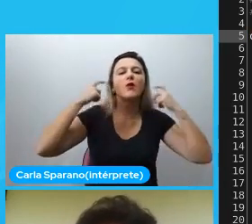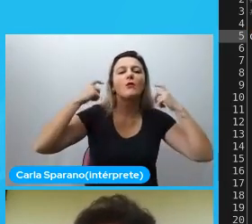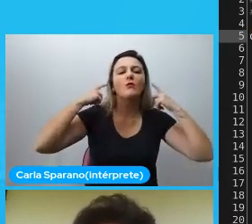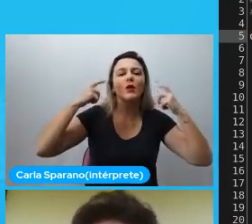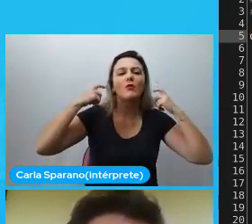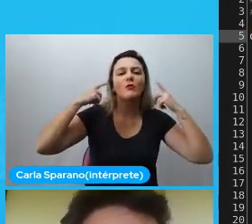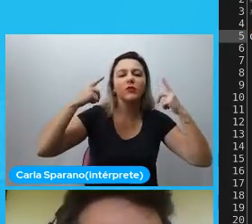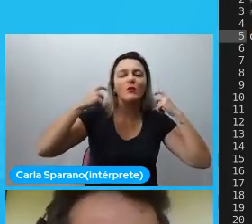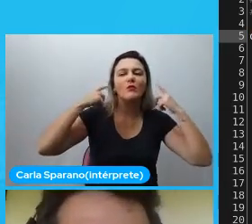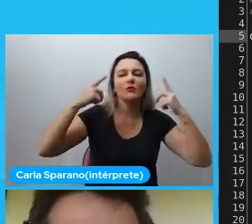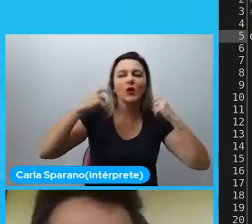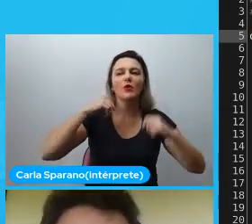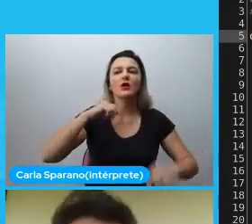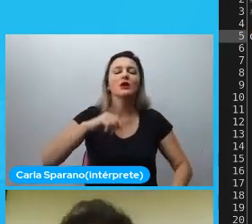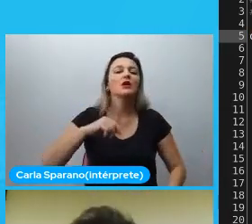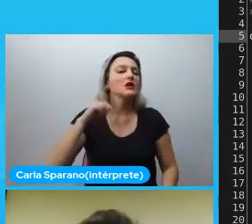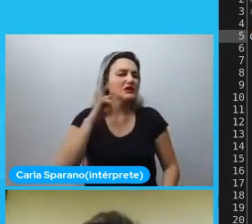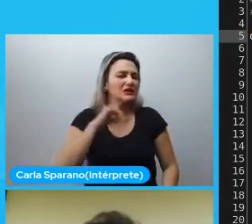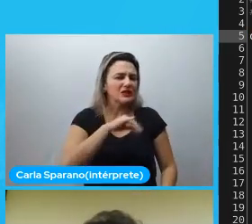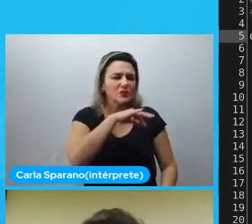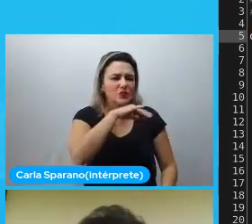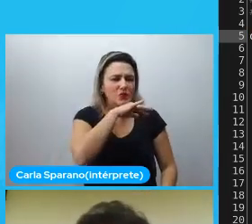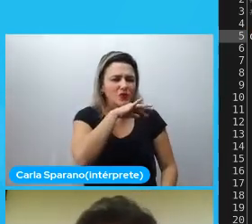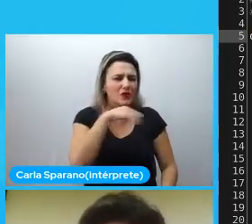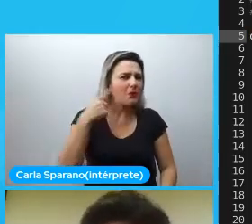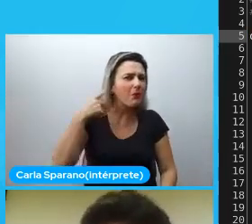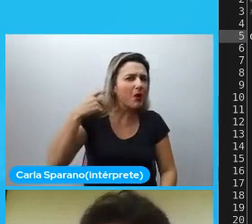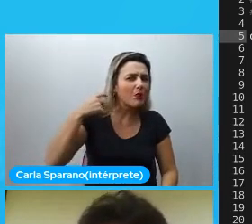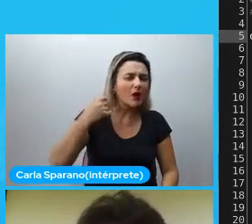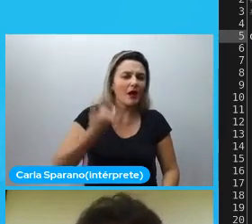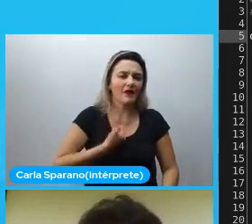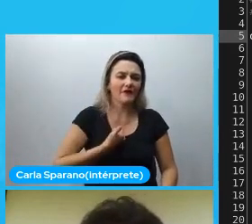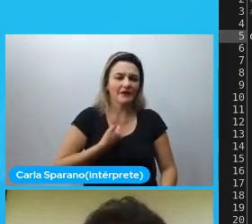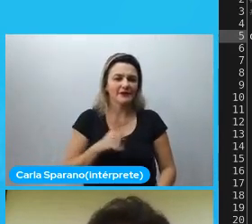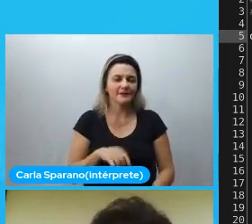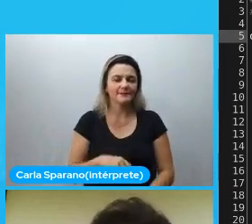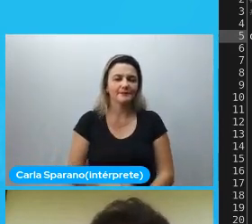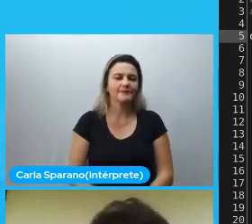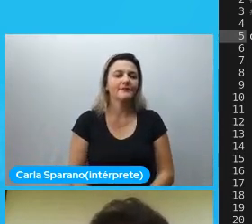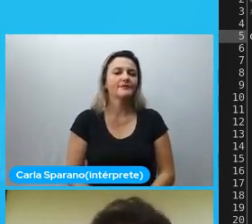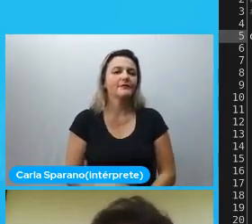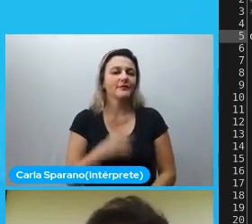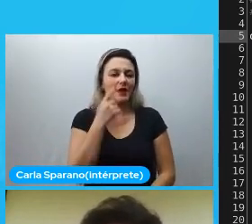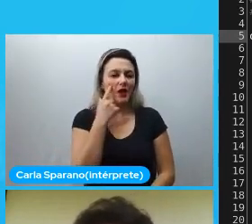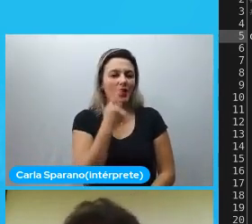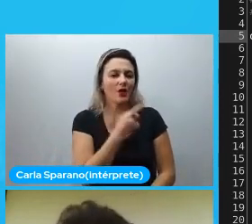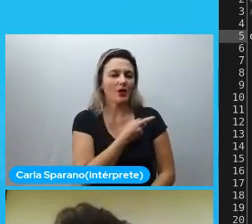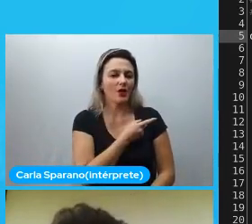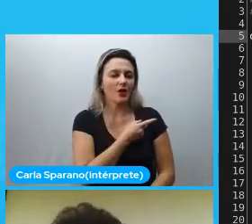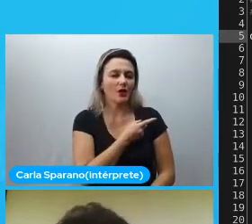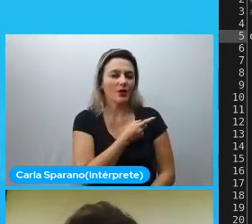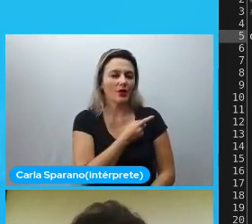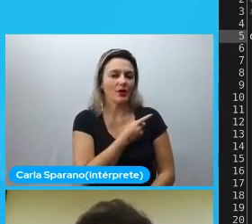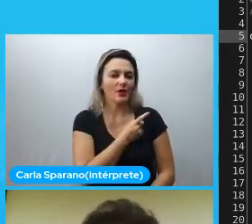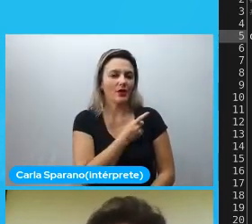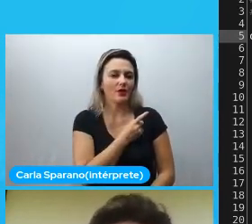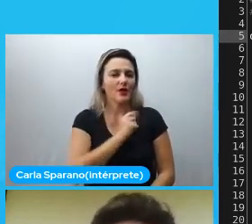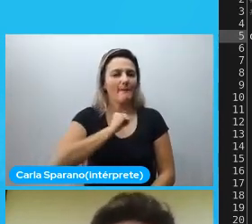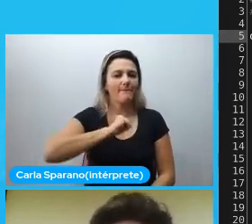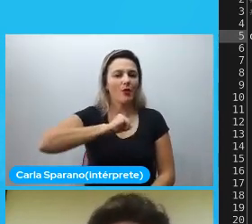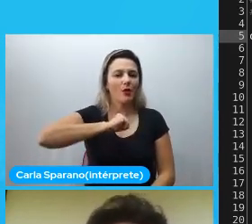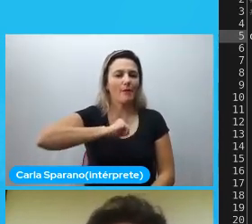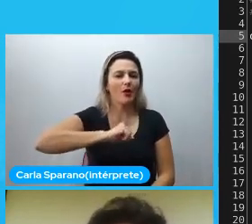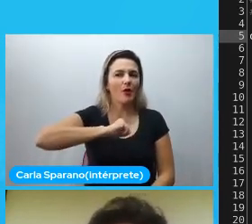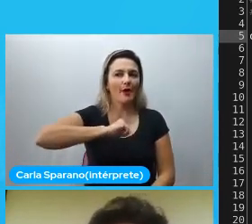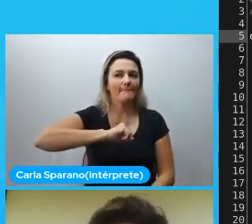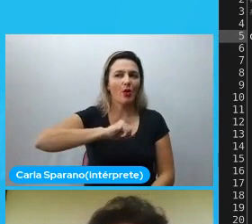me avisem aí, por favor. Não estou lendo o chat. Espero que esteja dando para ouvir. Então, bota